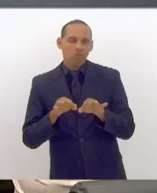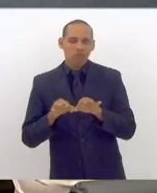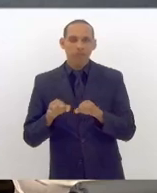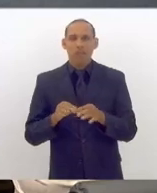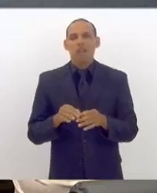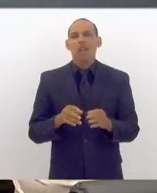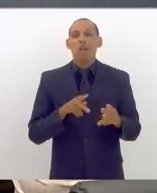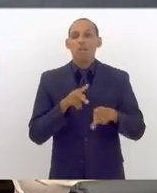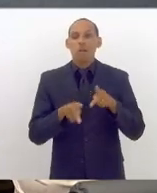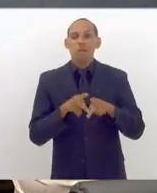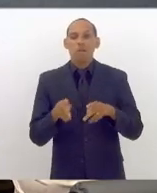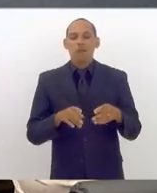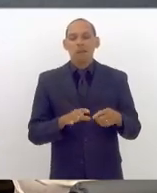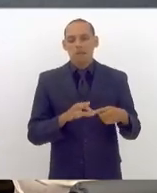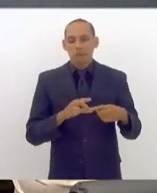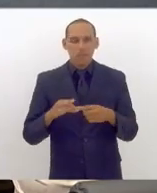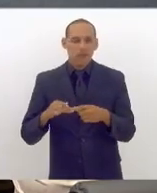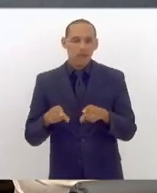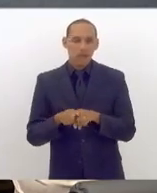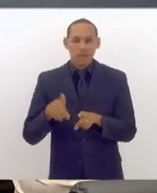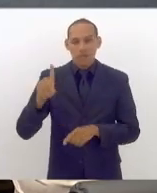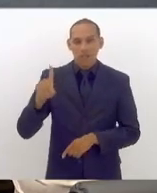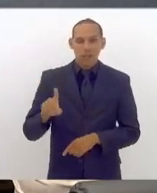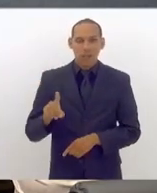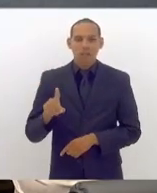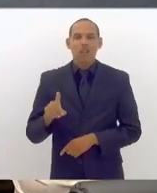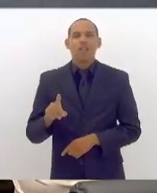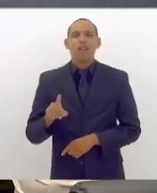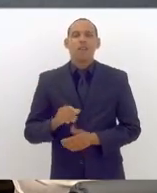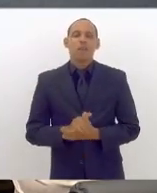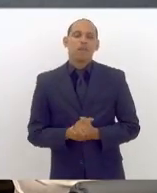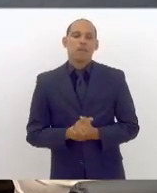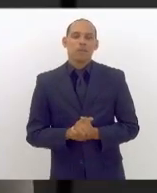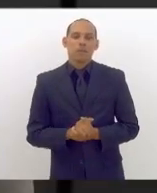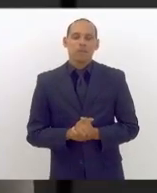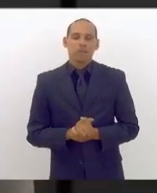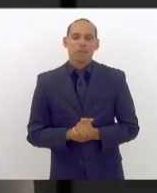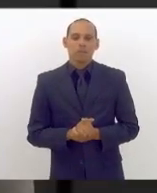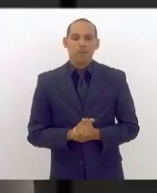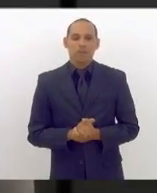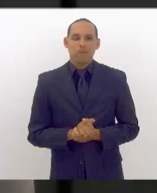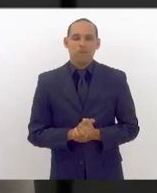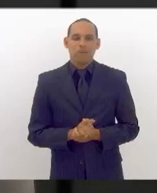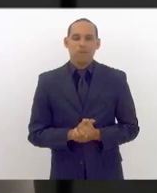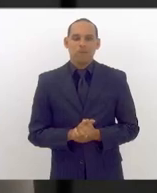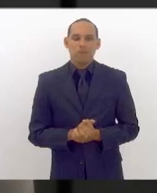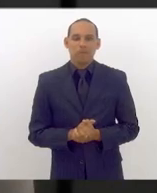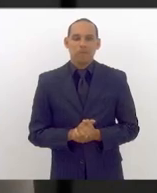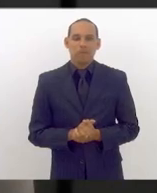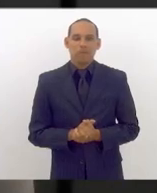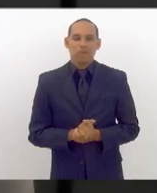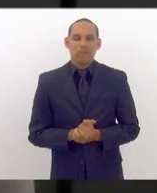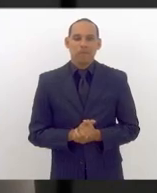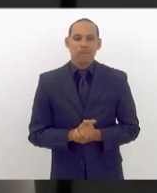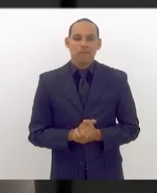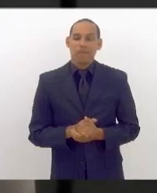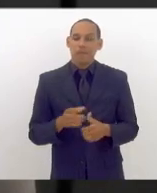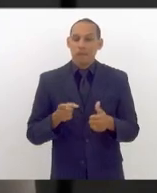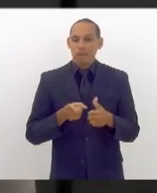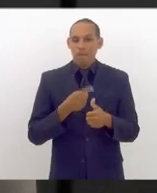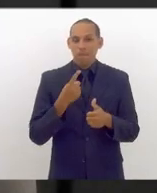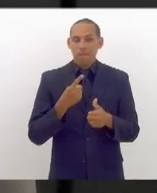Marques executivo do grupo afro reggae primeiro queria dizer da